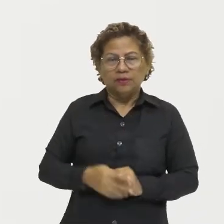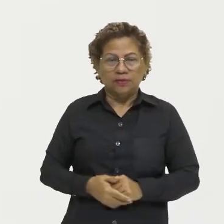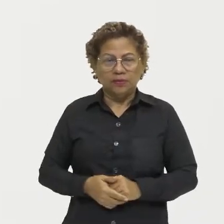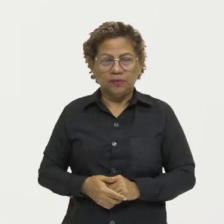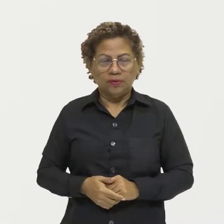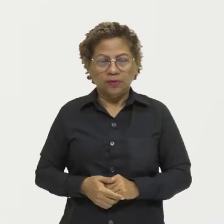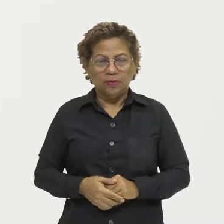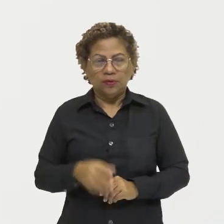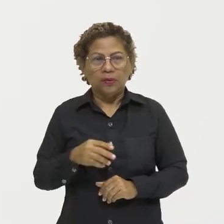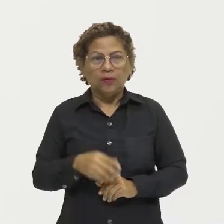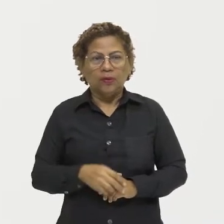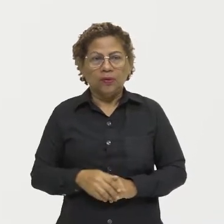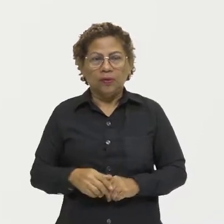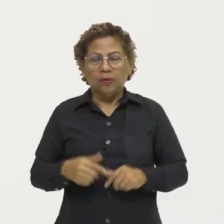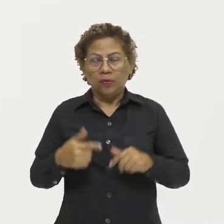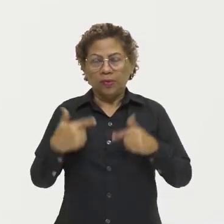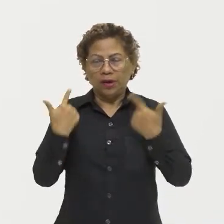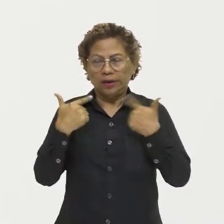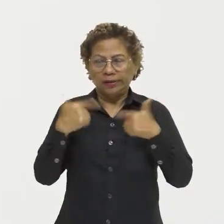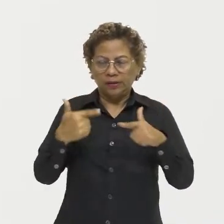texto objetivo.